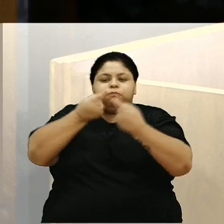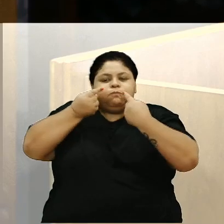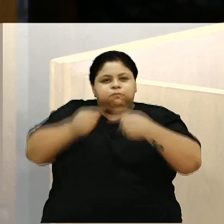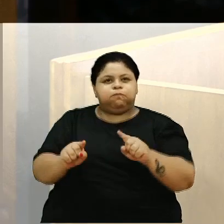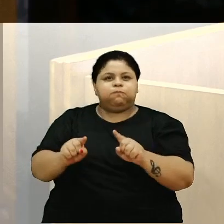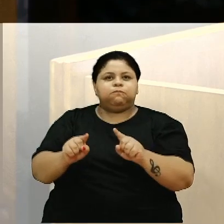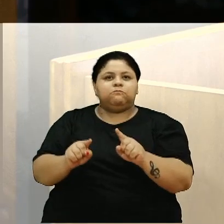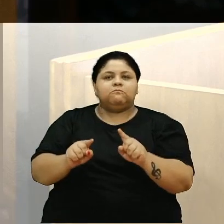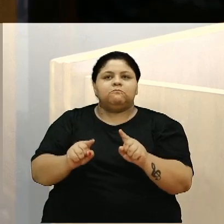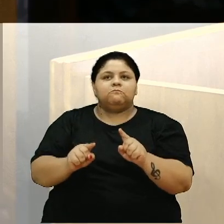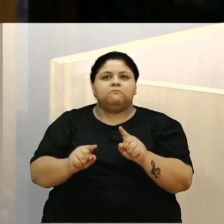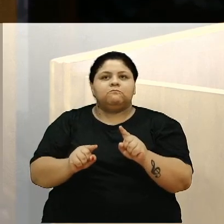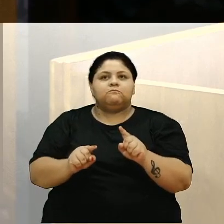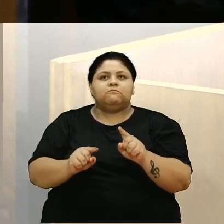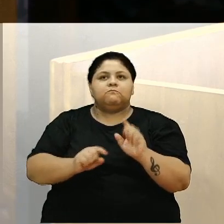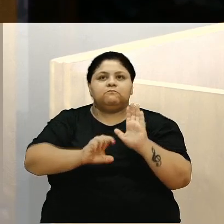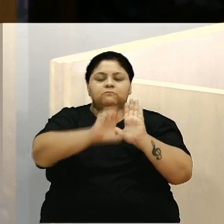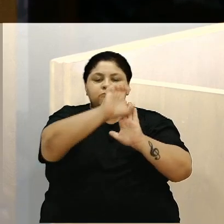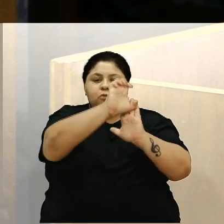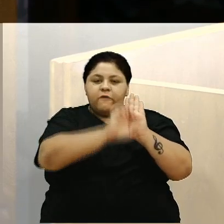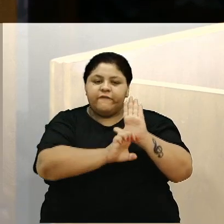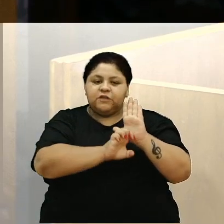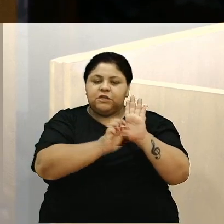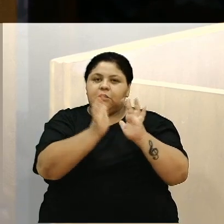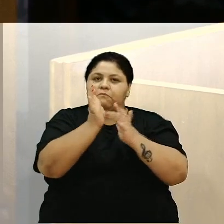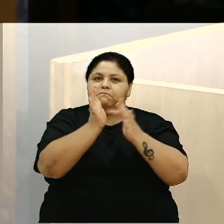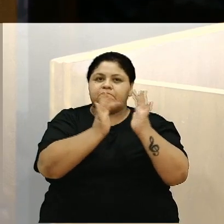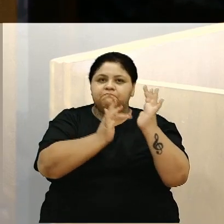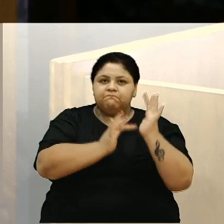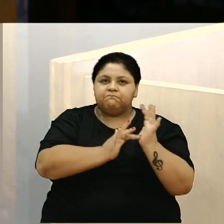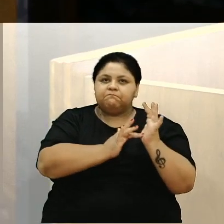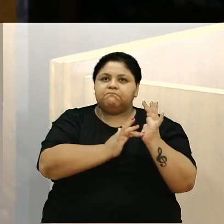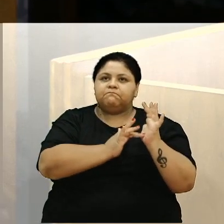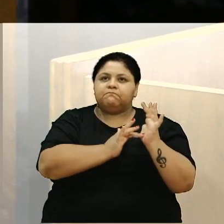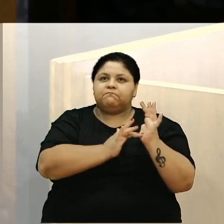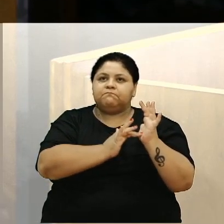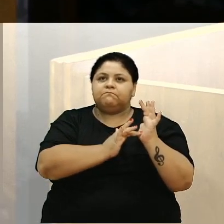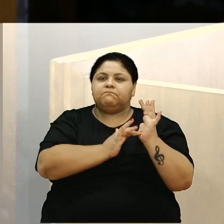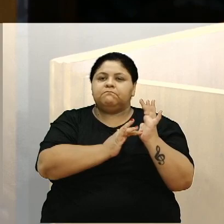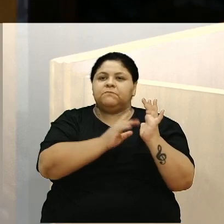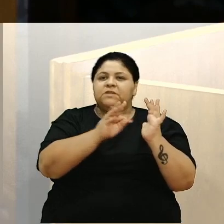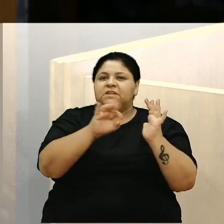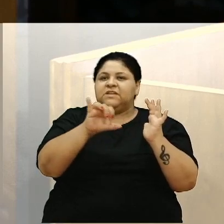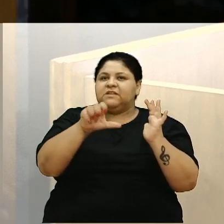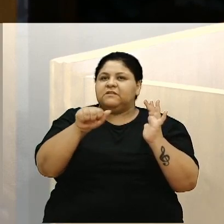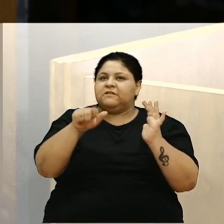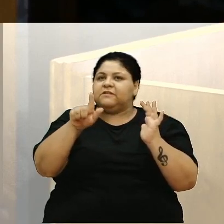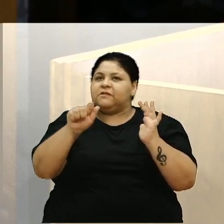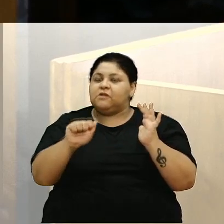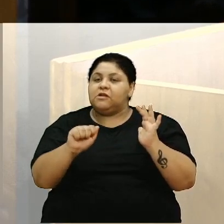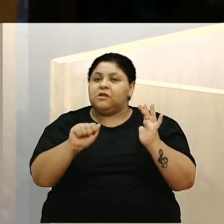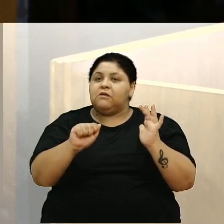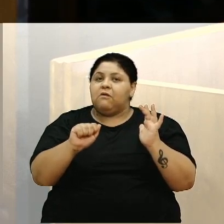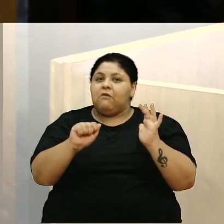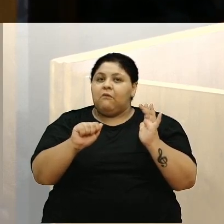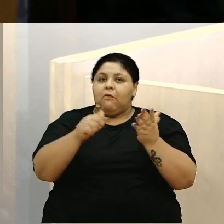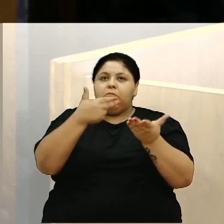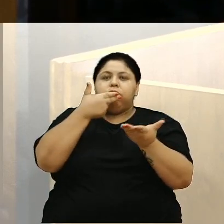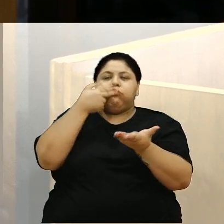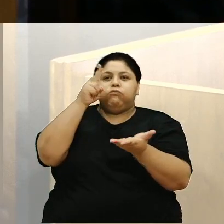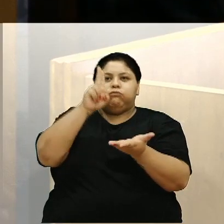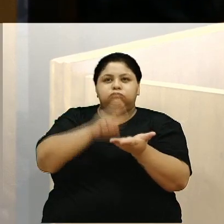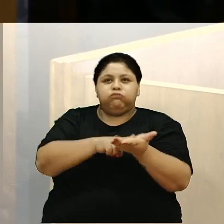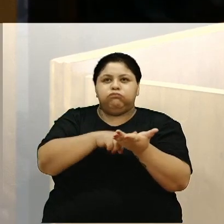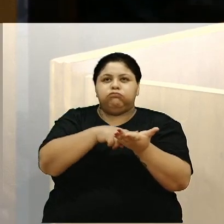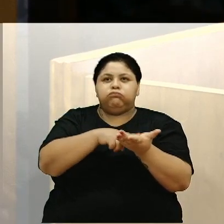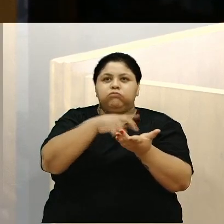a exercitar o Evangelho de Jesus Cristo, onde São Tiago, em sua carta às 12 tribos que estavam